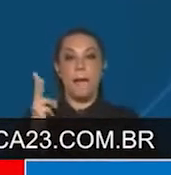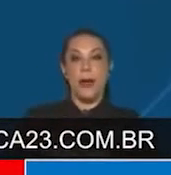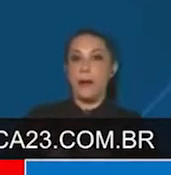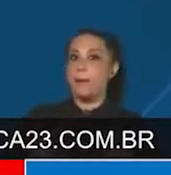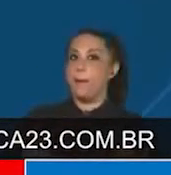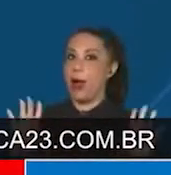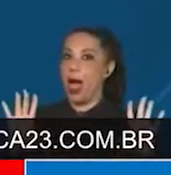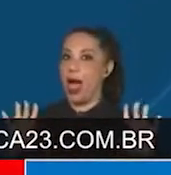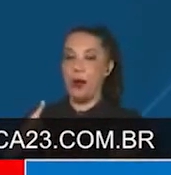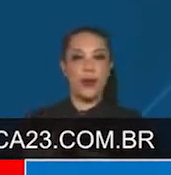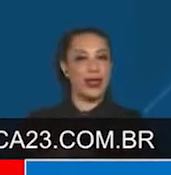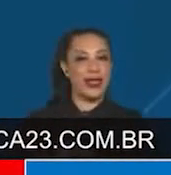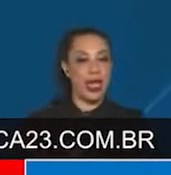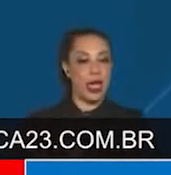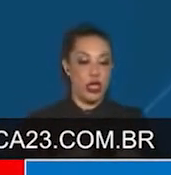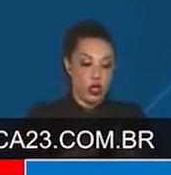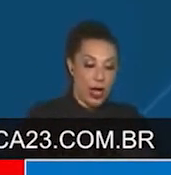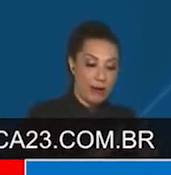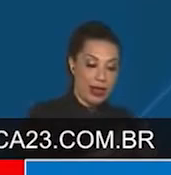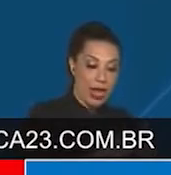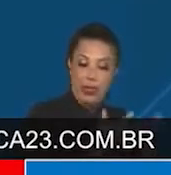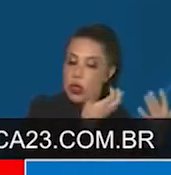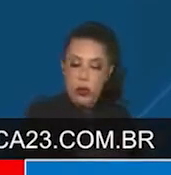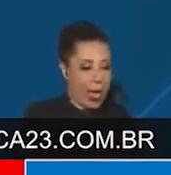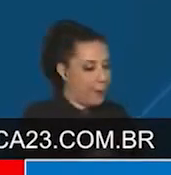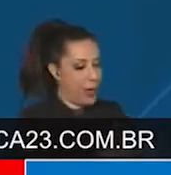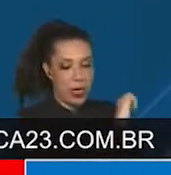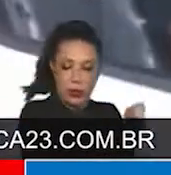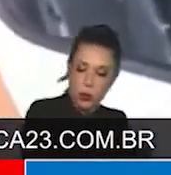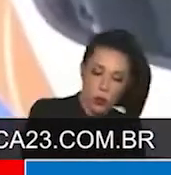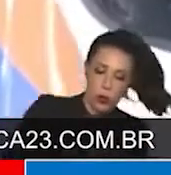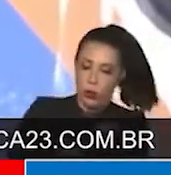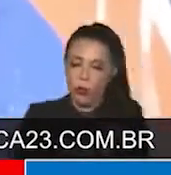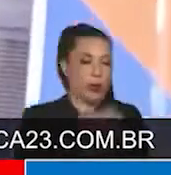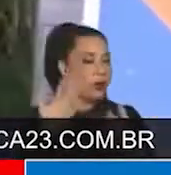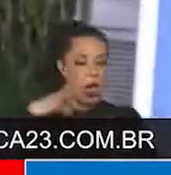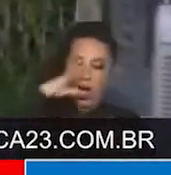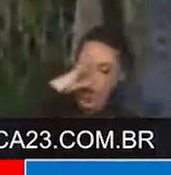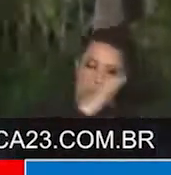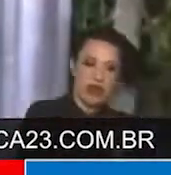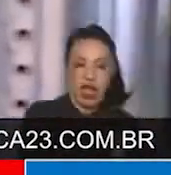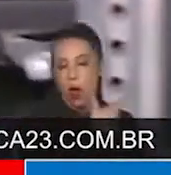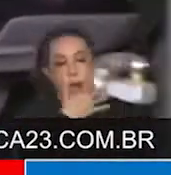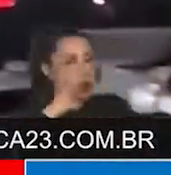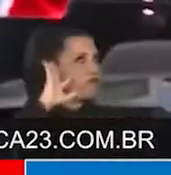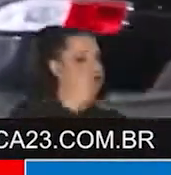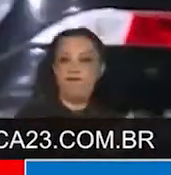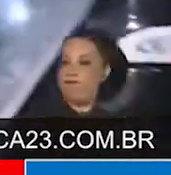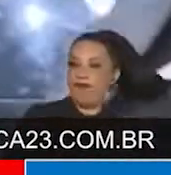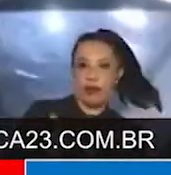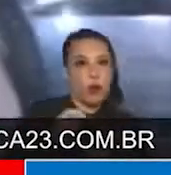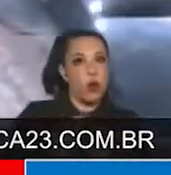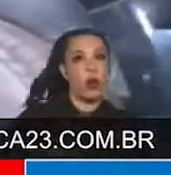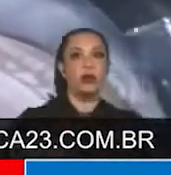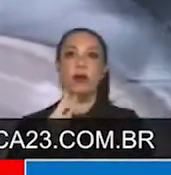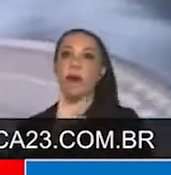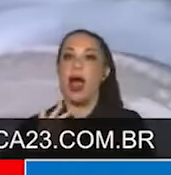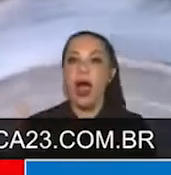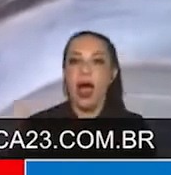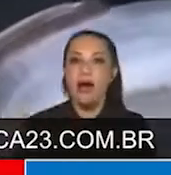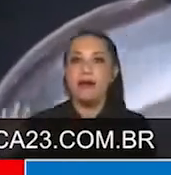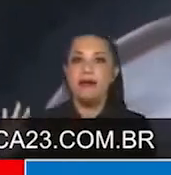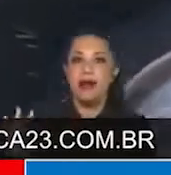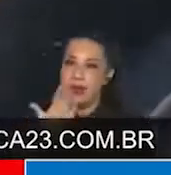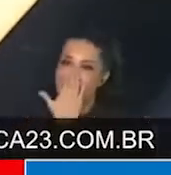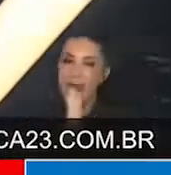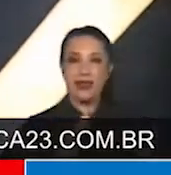em flagrante depois de existir a uma ordem de prisão e atirar com fuzil e lançar granadas em policiais